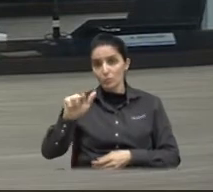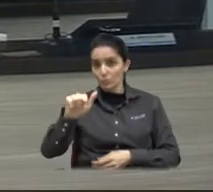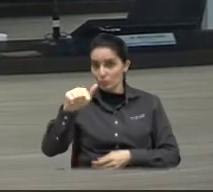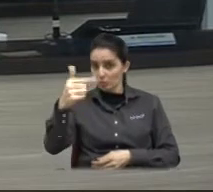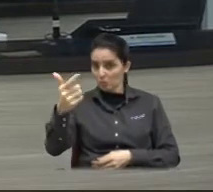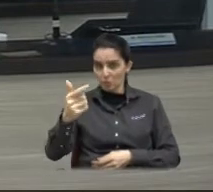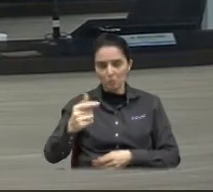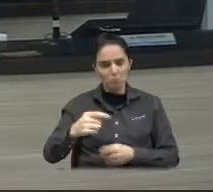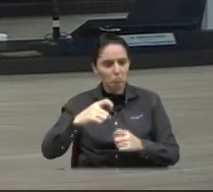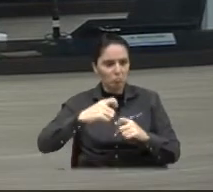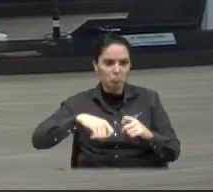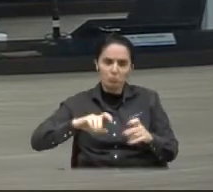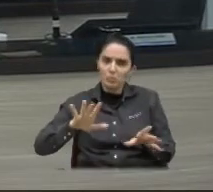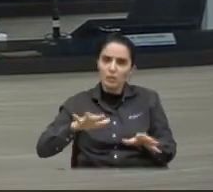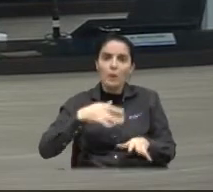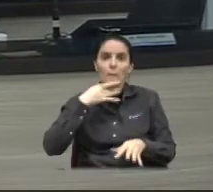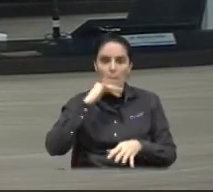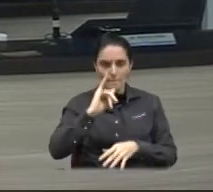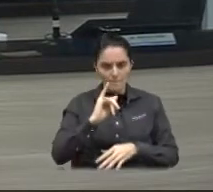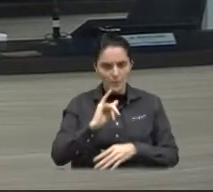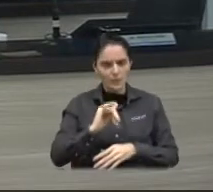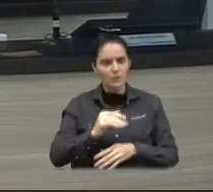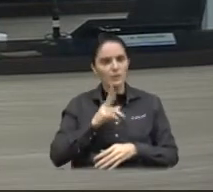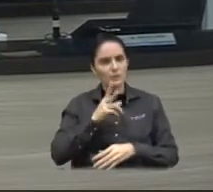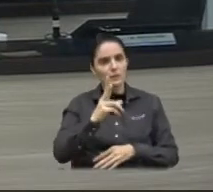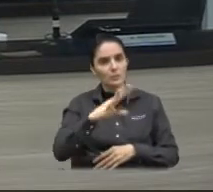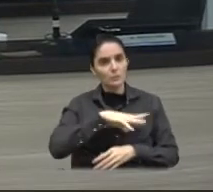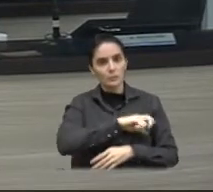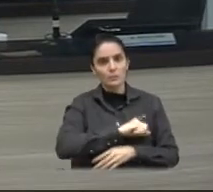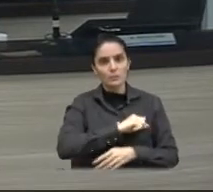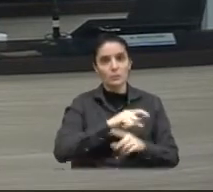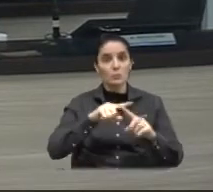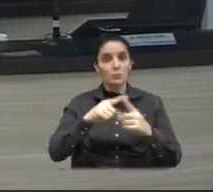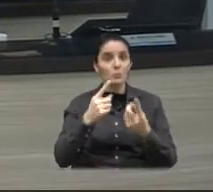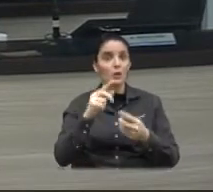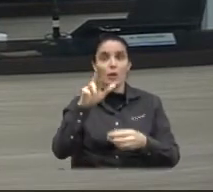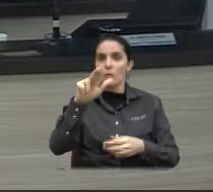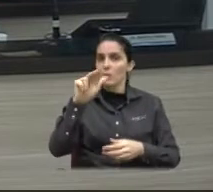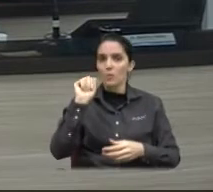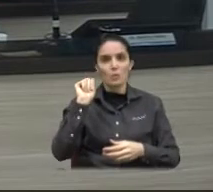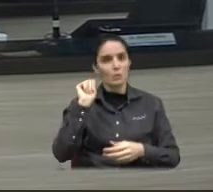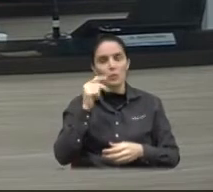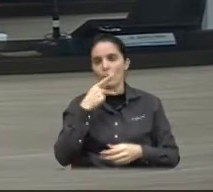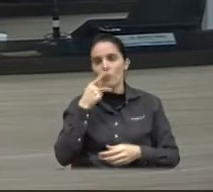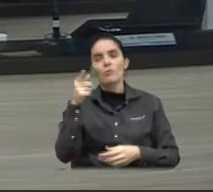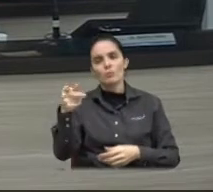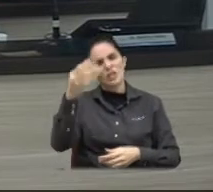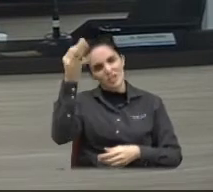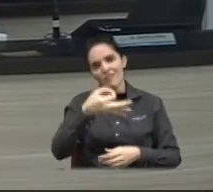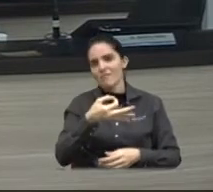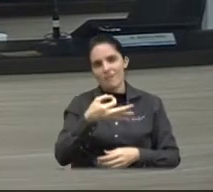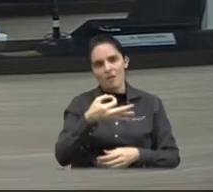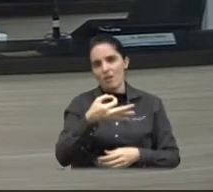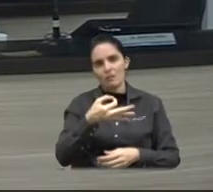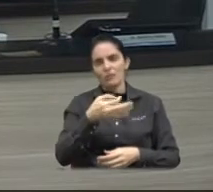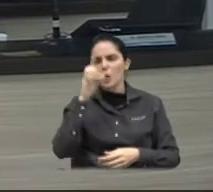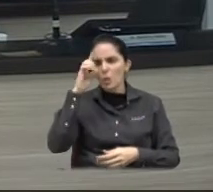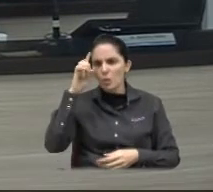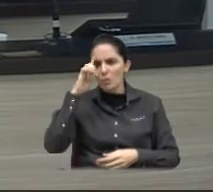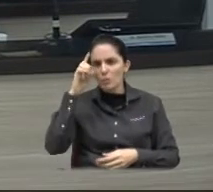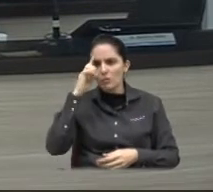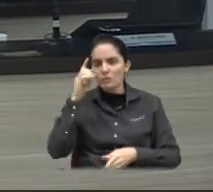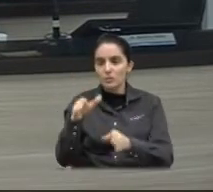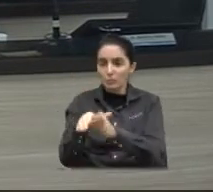como pai até o final mas jamais vou dizer que está certo por lá todo dia pra ele pra